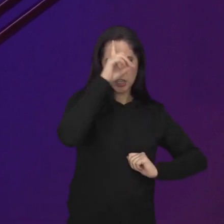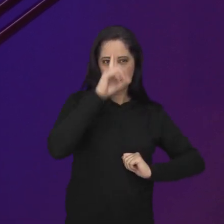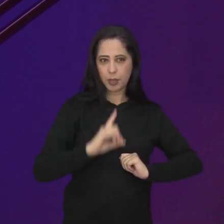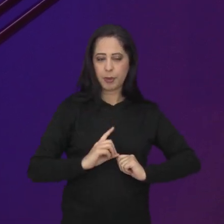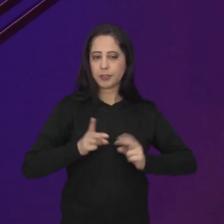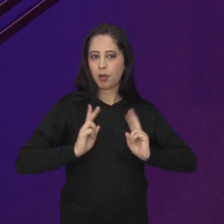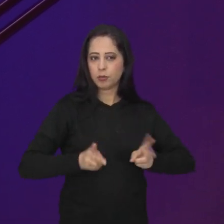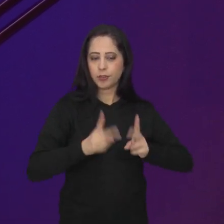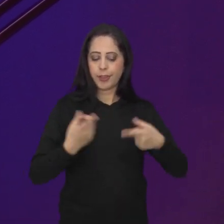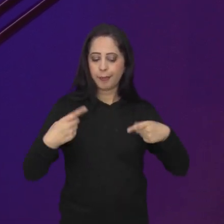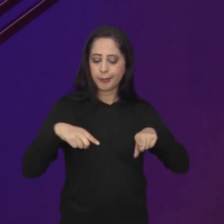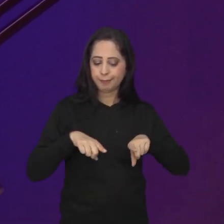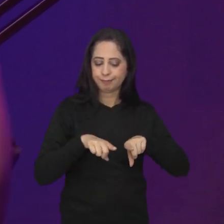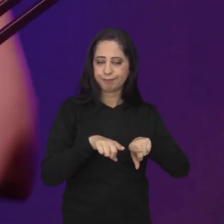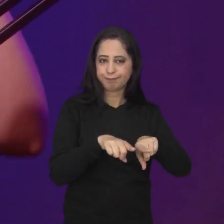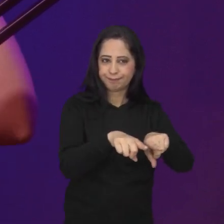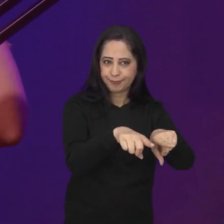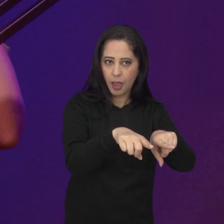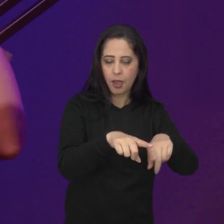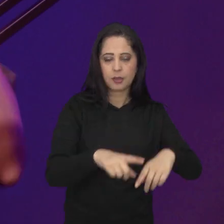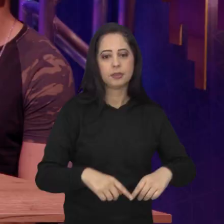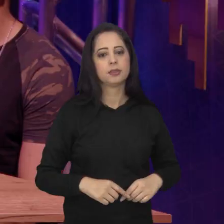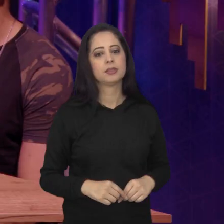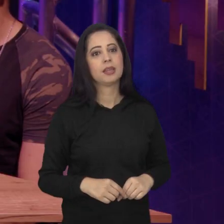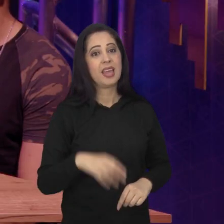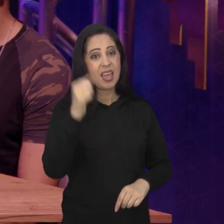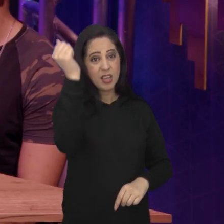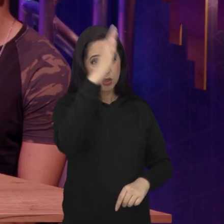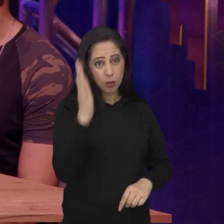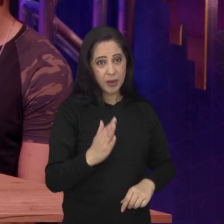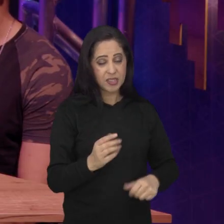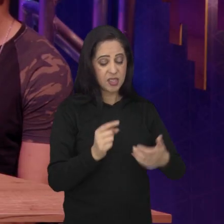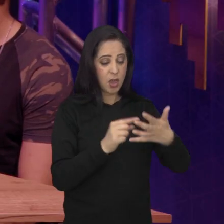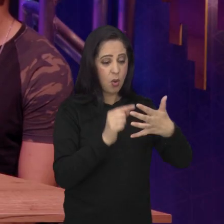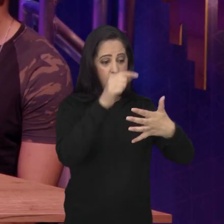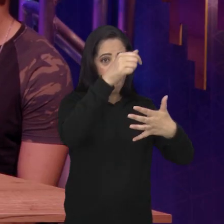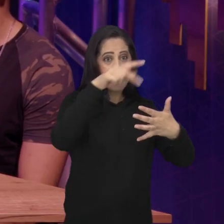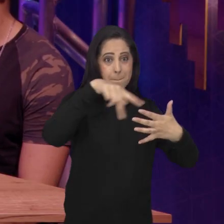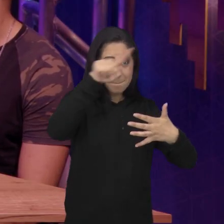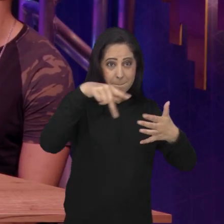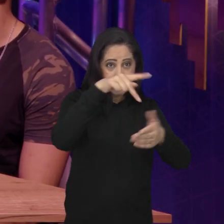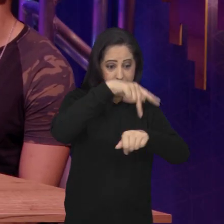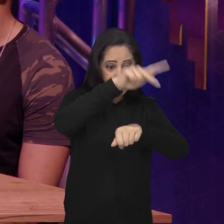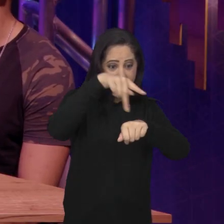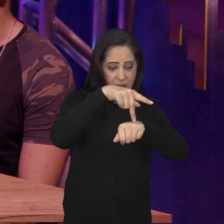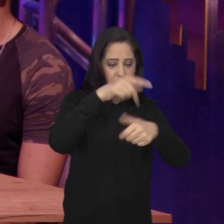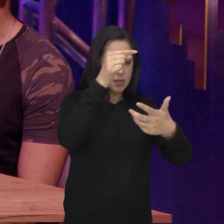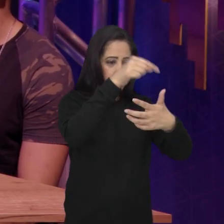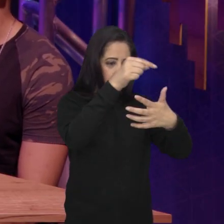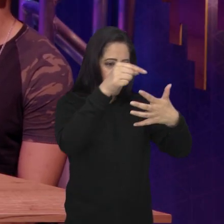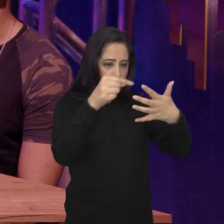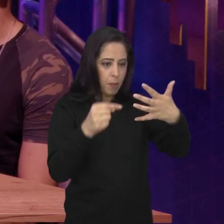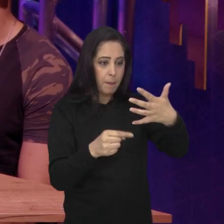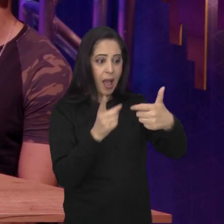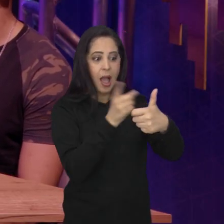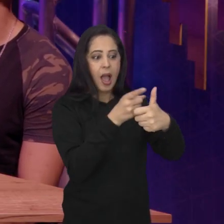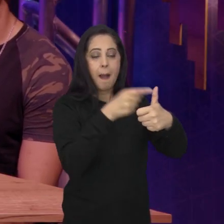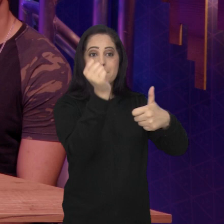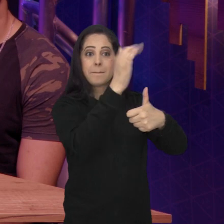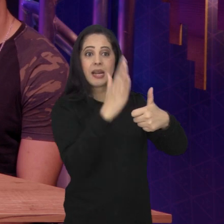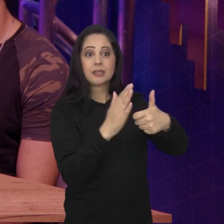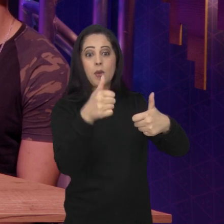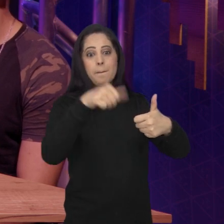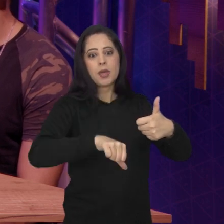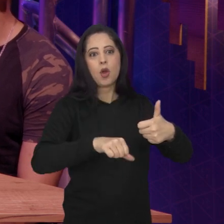andam muito juntos, né? A gente sempre escuta muito falar sobre isso. E o Brasil está liderando esse ranking, então é muita gente depressiva. A gente